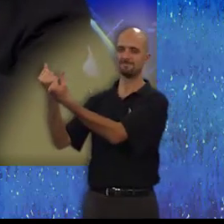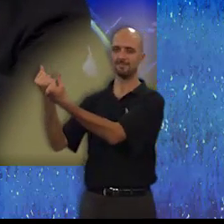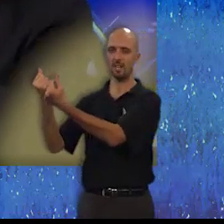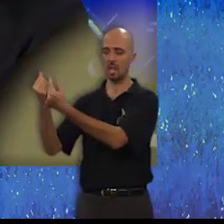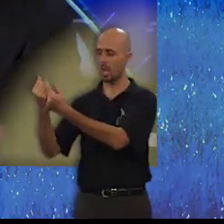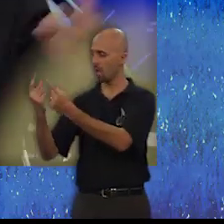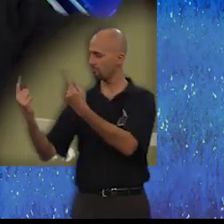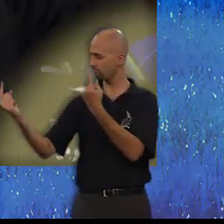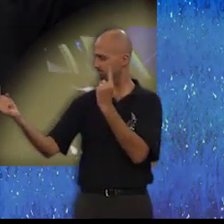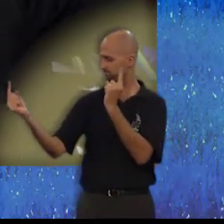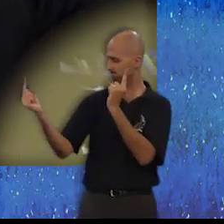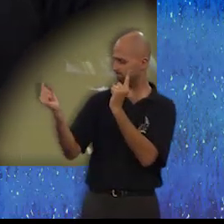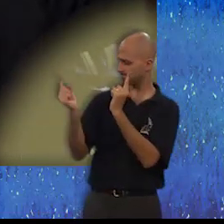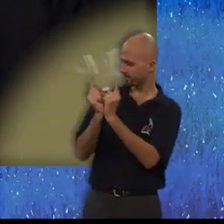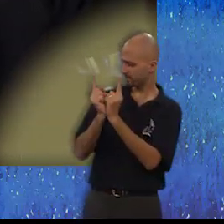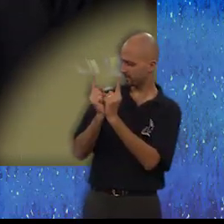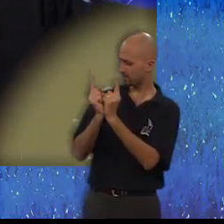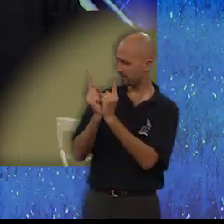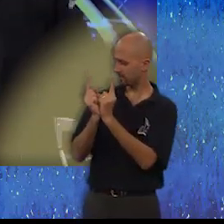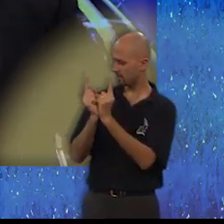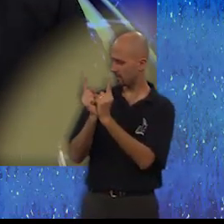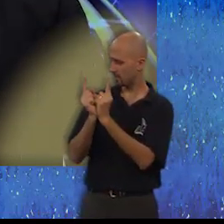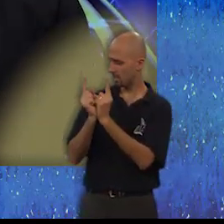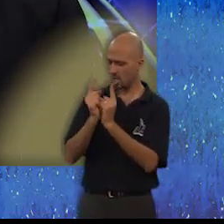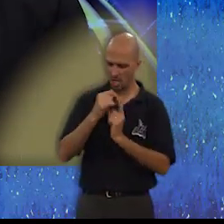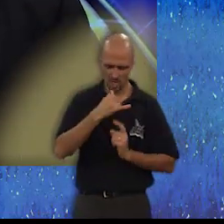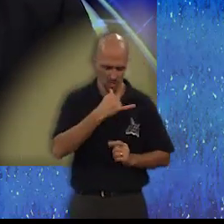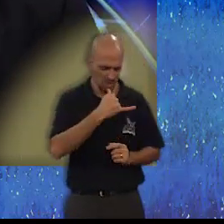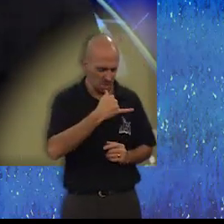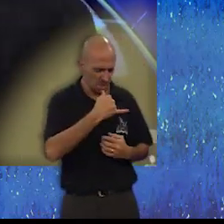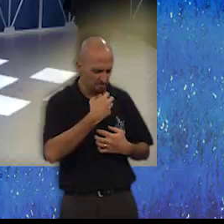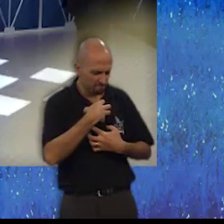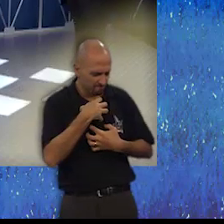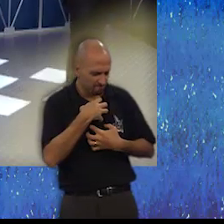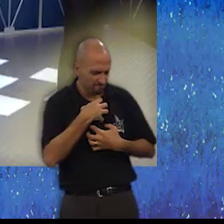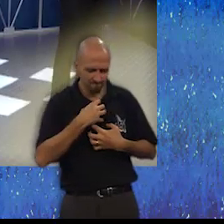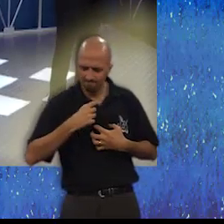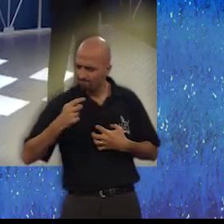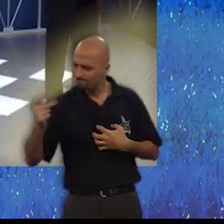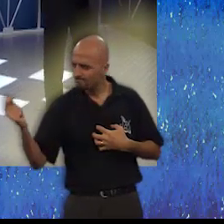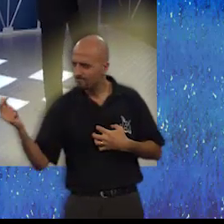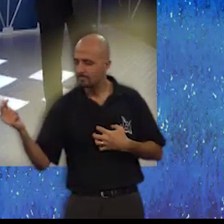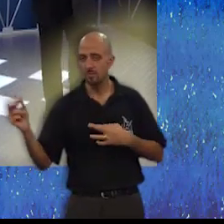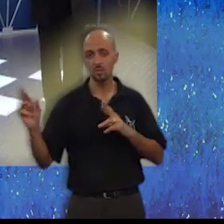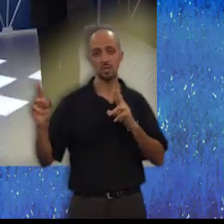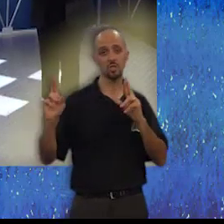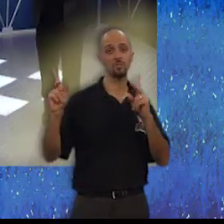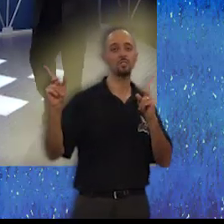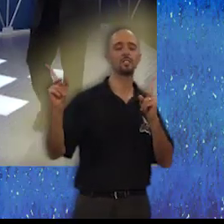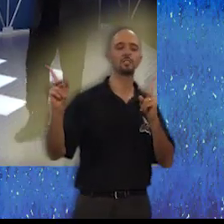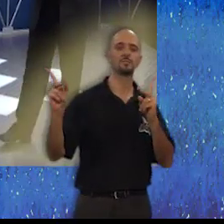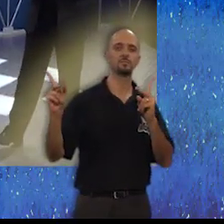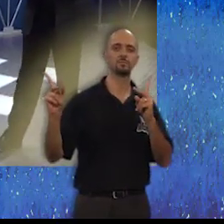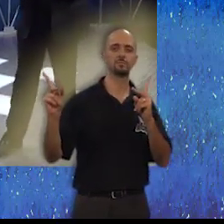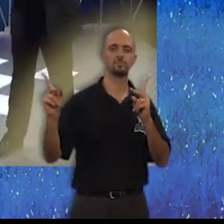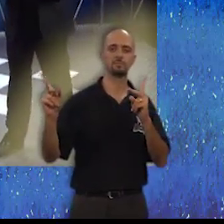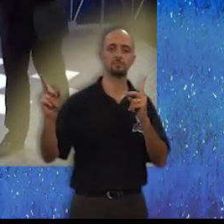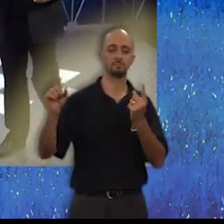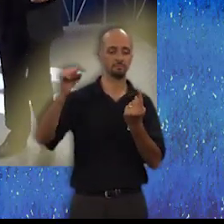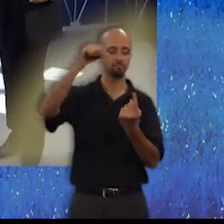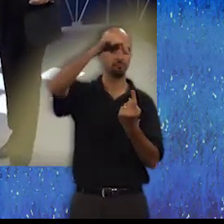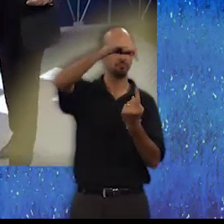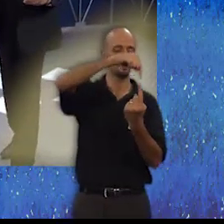chance da salvação e vai embora triste, aborrecido e não volta mais. A Bíblia, então, trata de um homem sincero